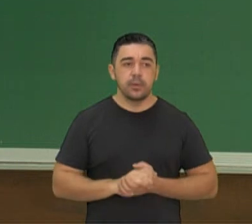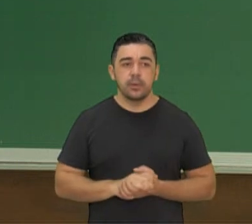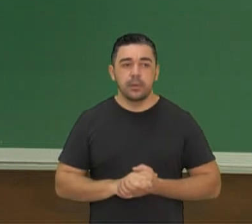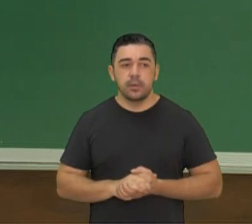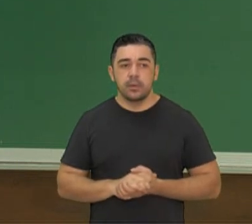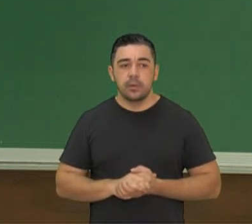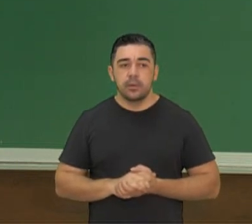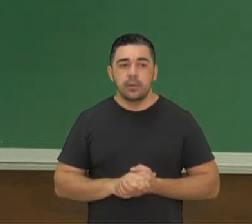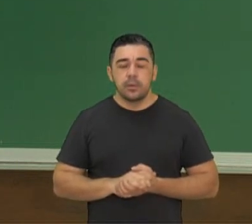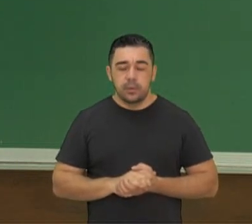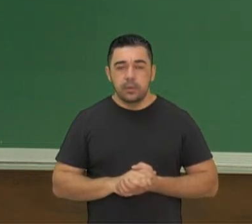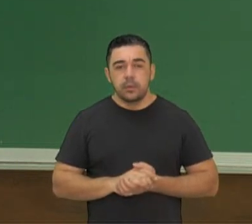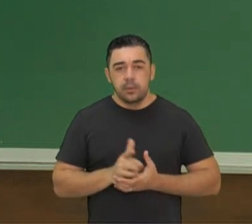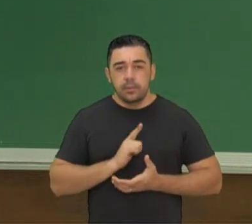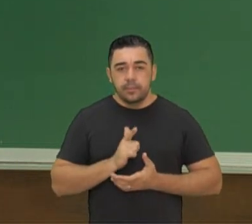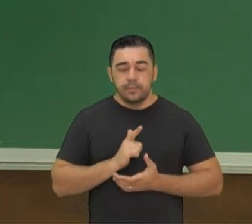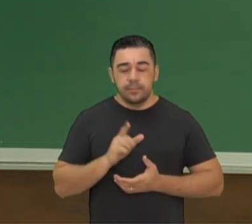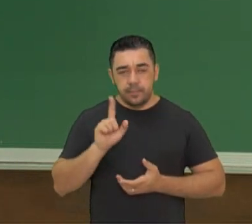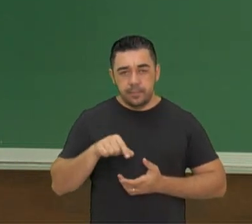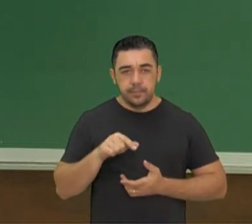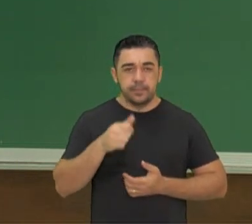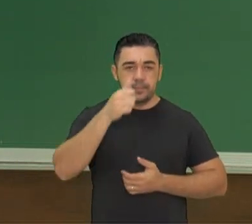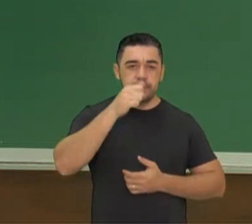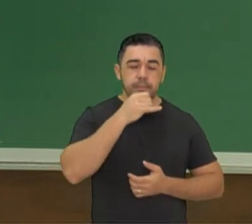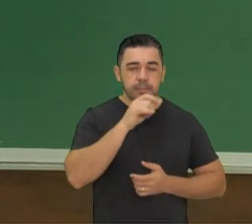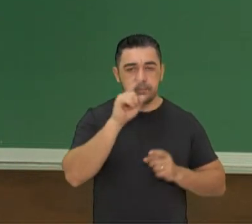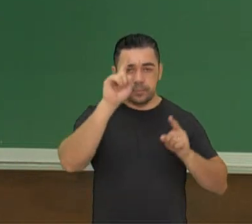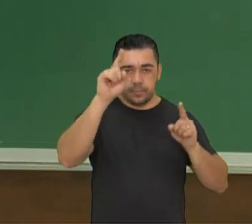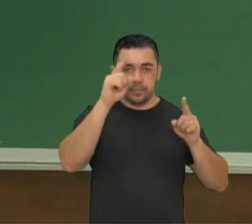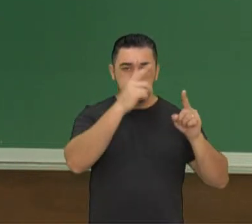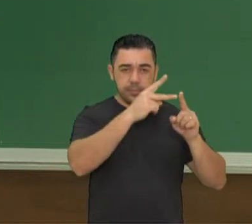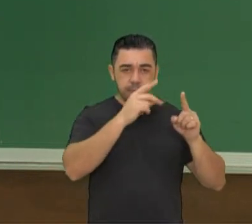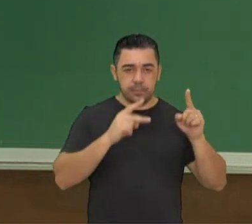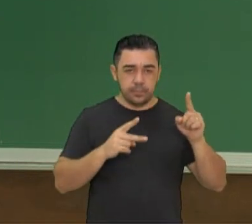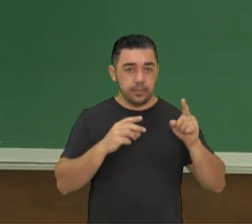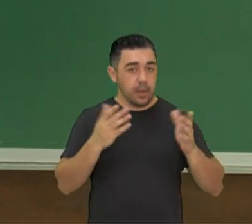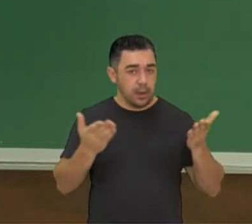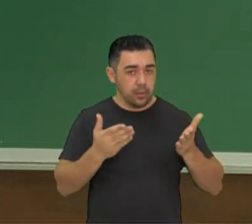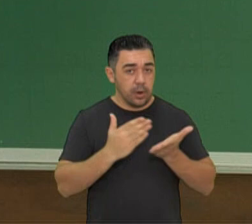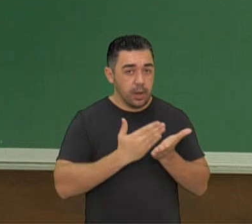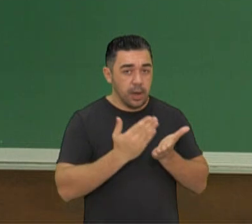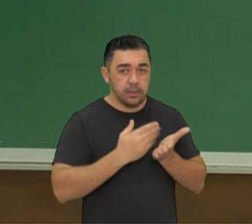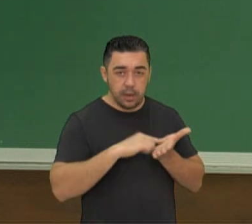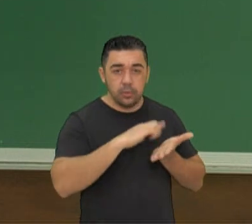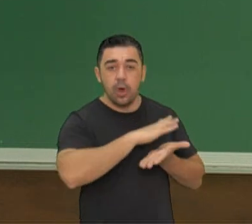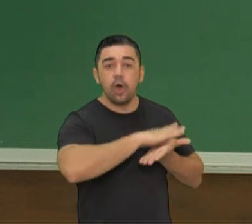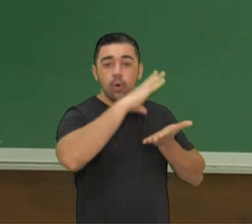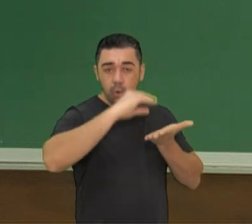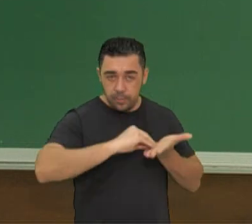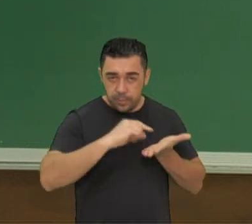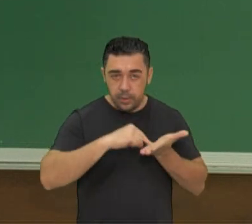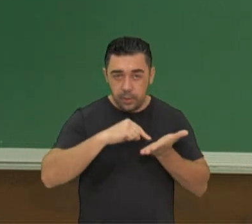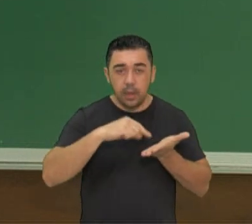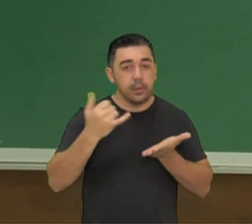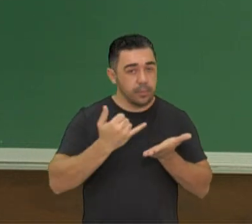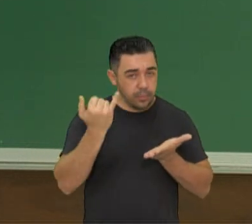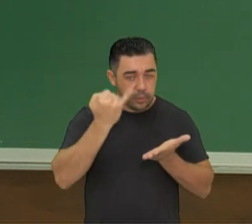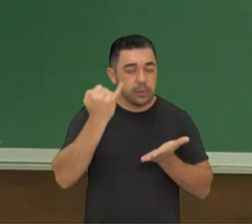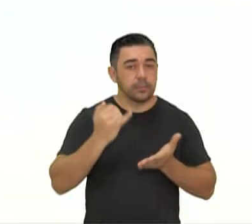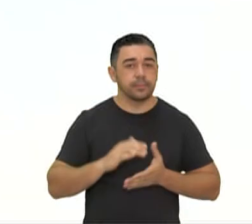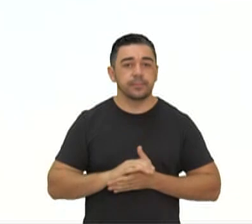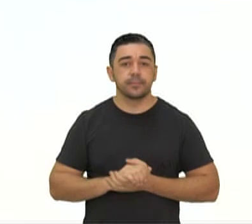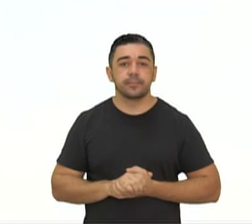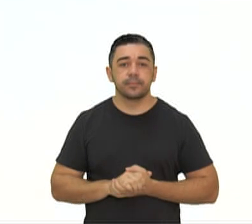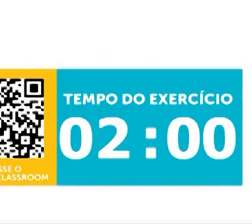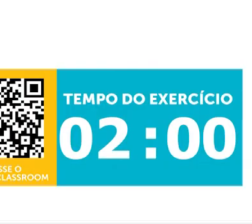Então, ó, 2 vértices não consecutivos. Então agora, pegue o seu caderno, anote isso aí porque ele é bem importante. Eu já volto com a continuidade.